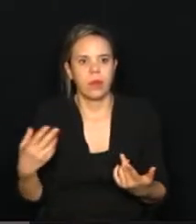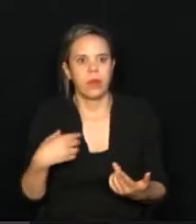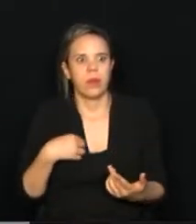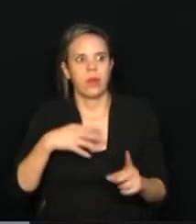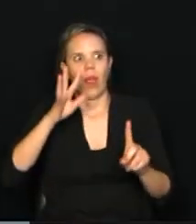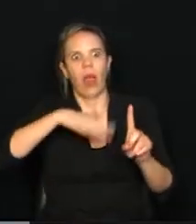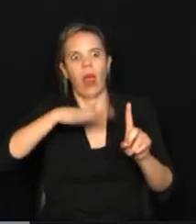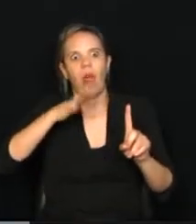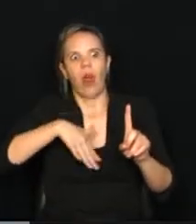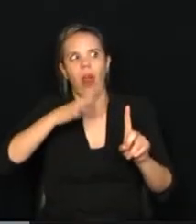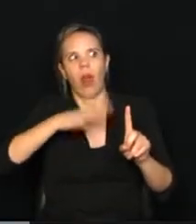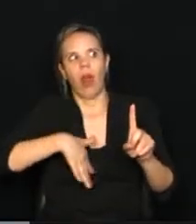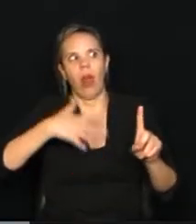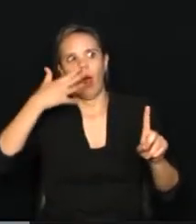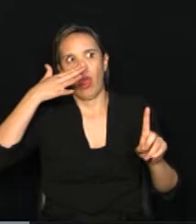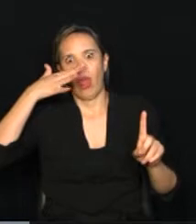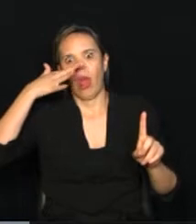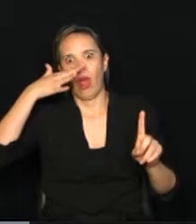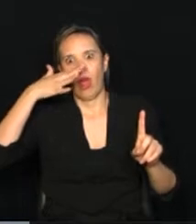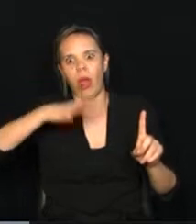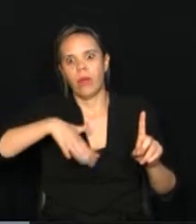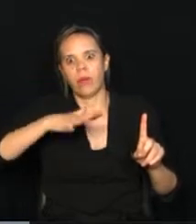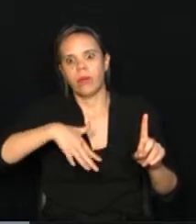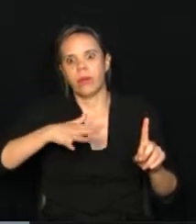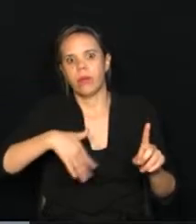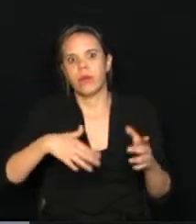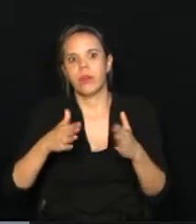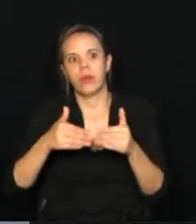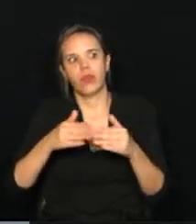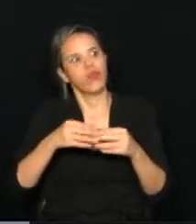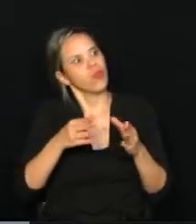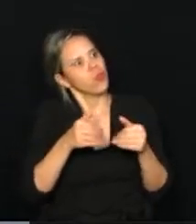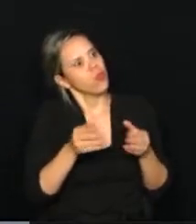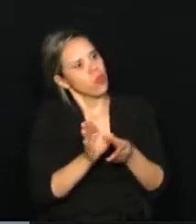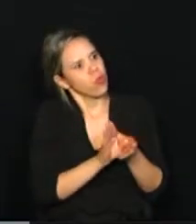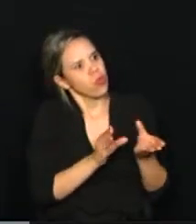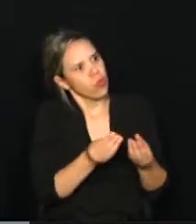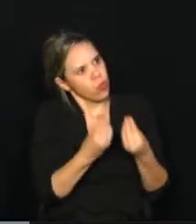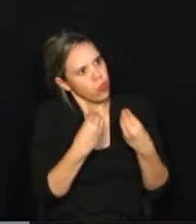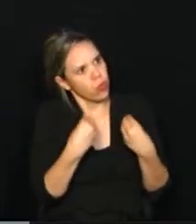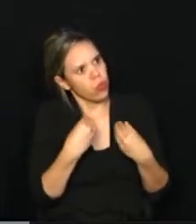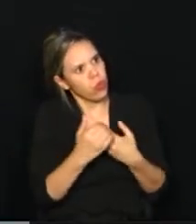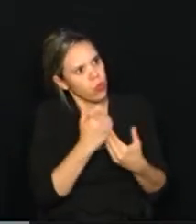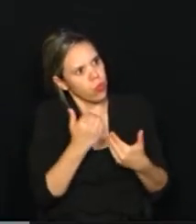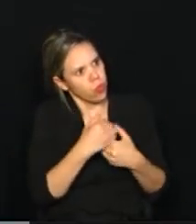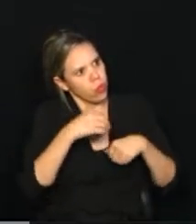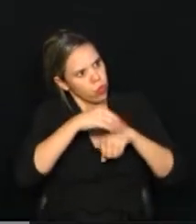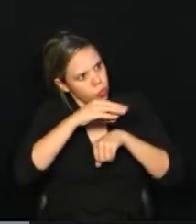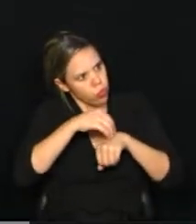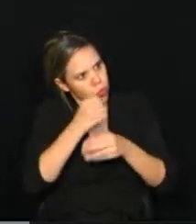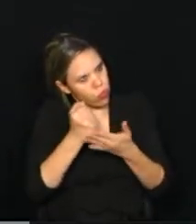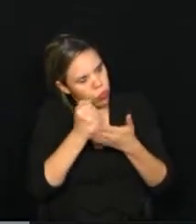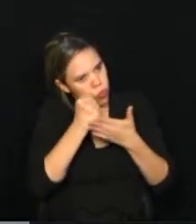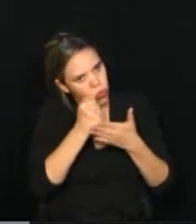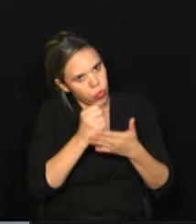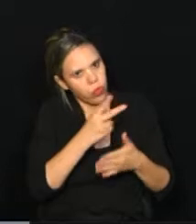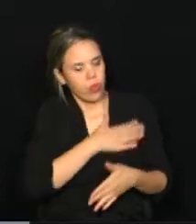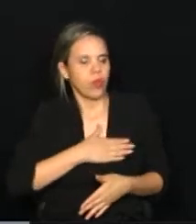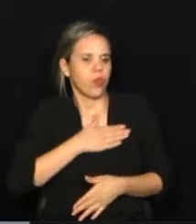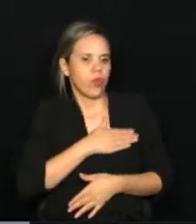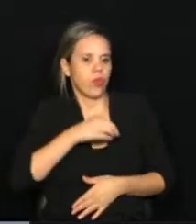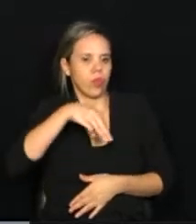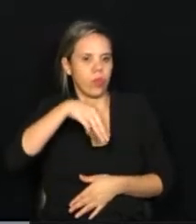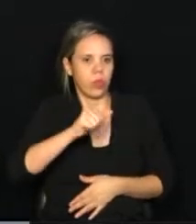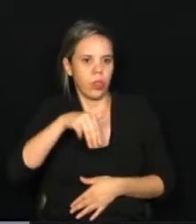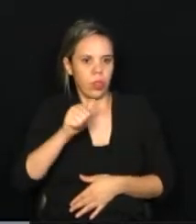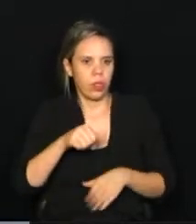monumento, né? Meu Sim. Deus do céu. E a gente pedia dicas, a Carla sempre ajudou a Babi, a Mamá, eu adorava a Mamá, nossa, ela